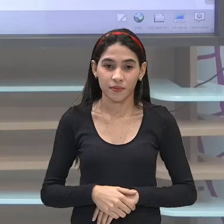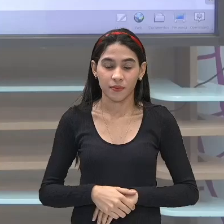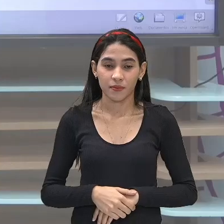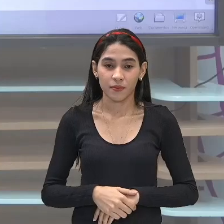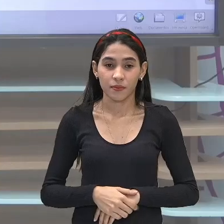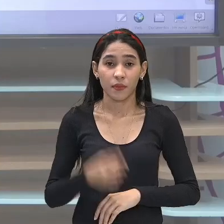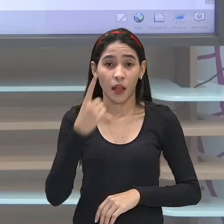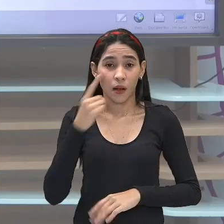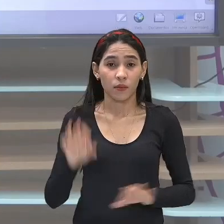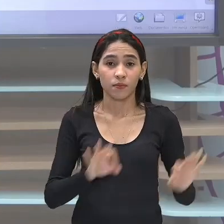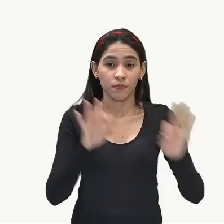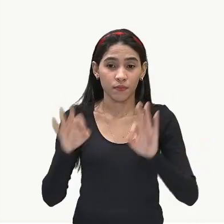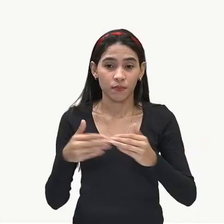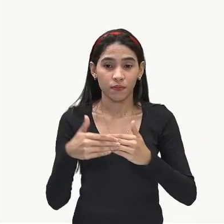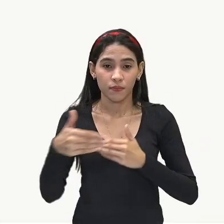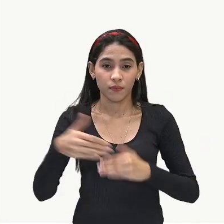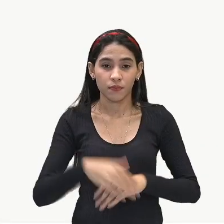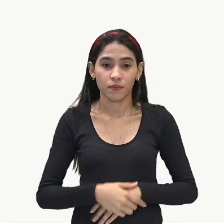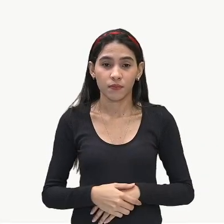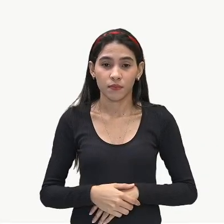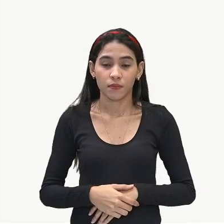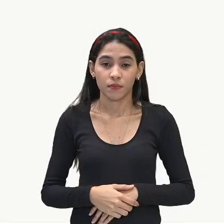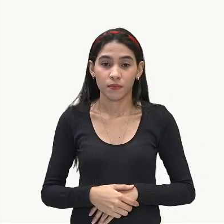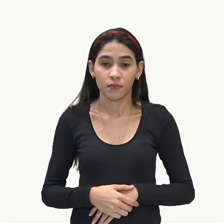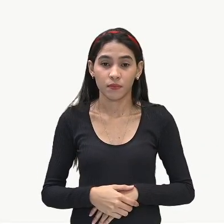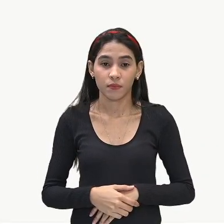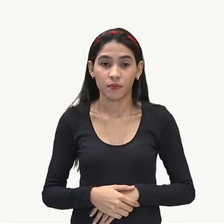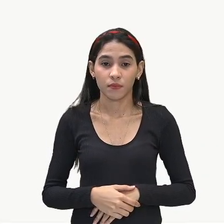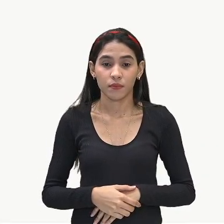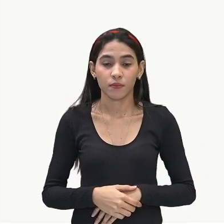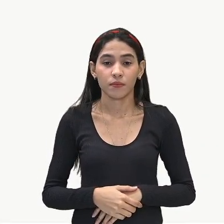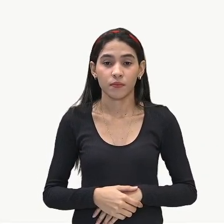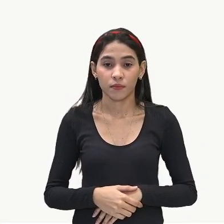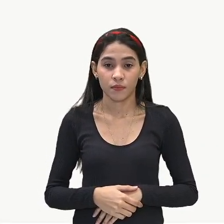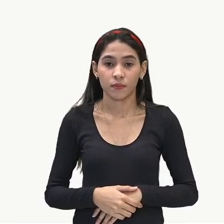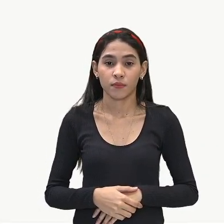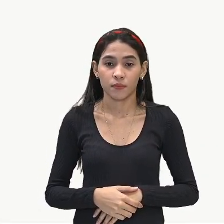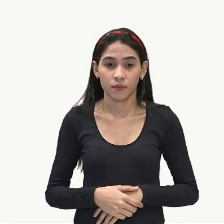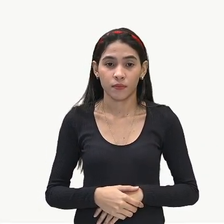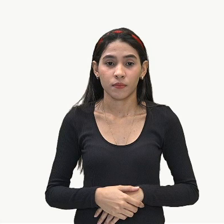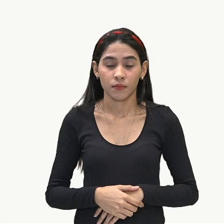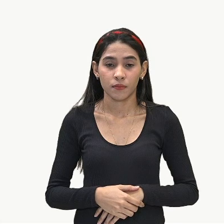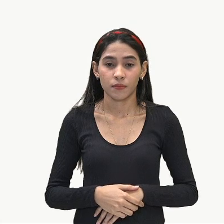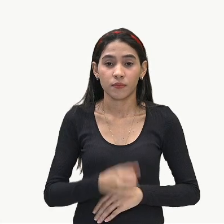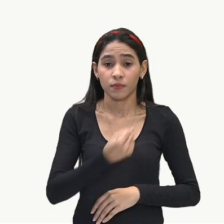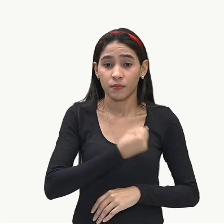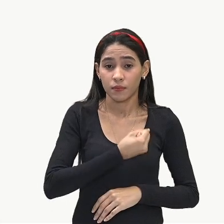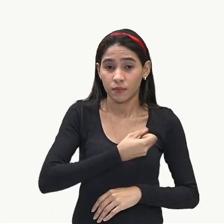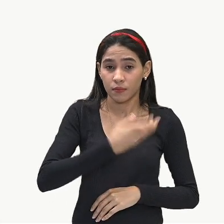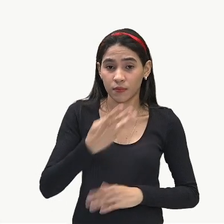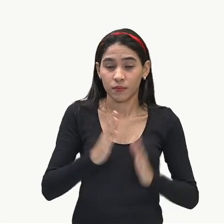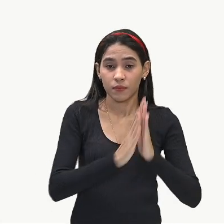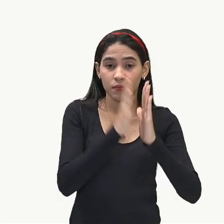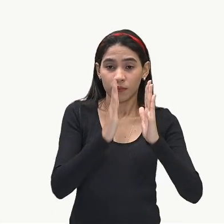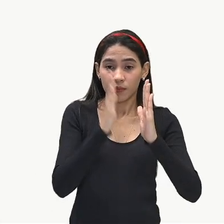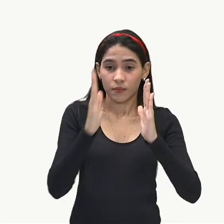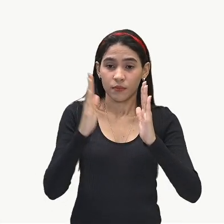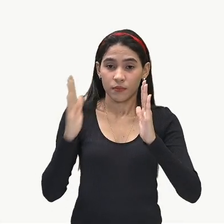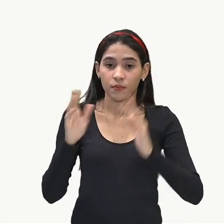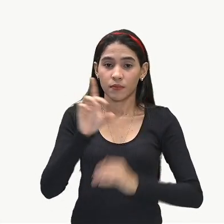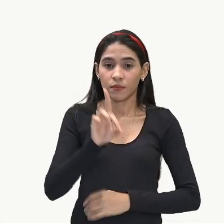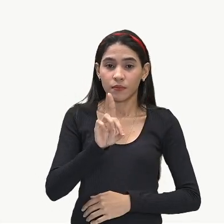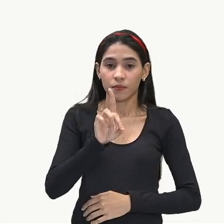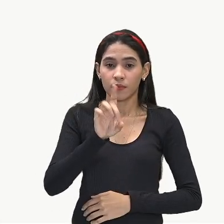Vamos ver agora a próxima definição, que é a sequência numérica oscilante, tá? Ou melhor,